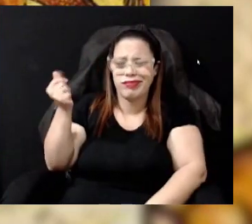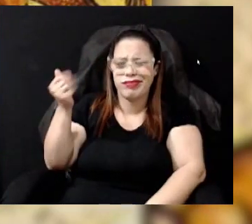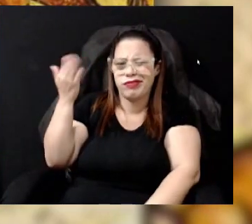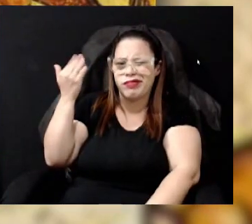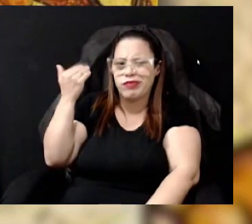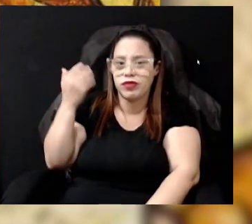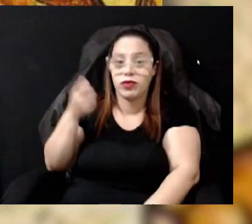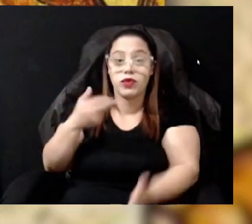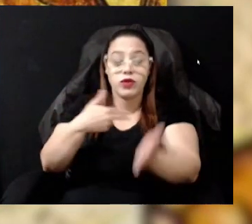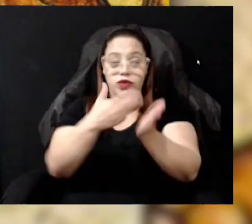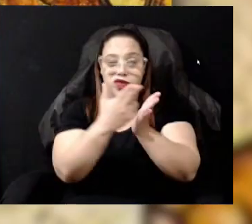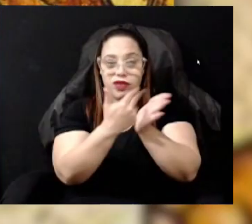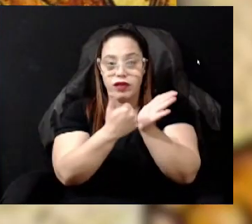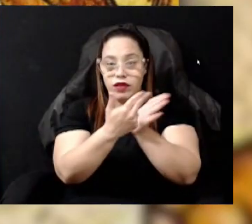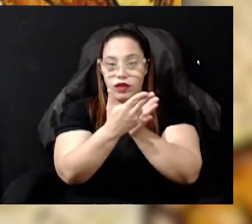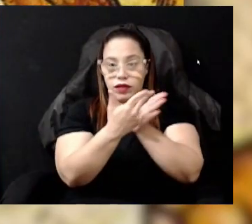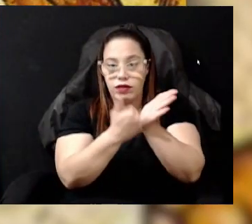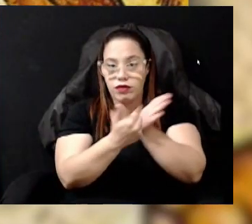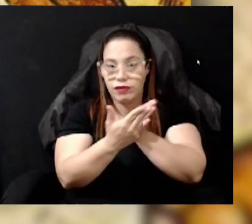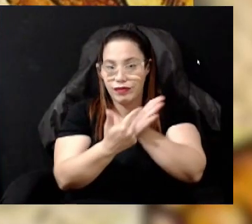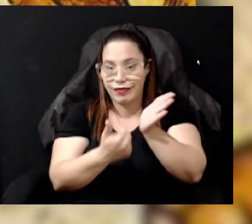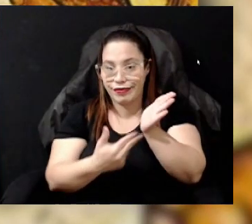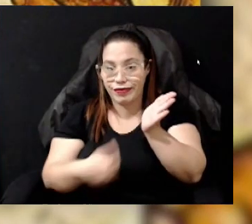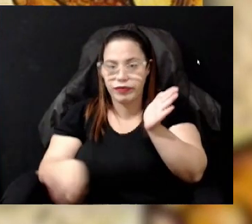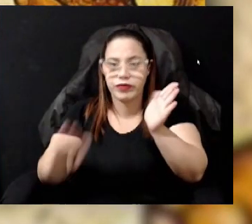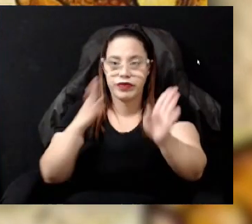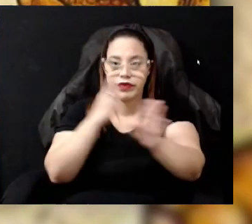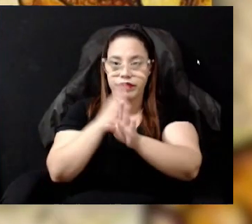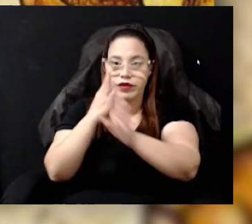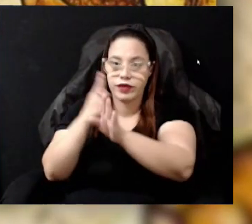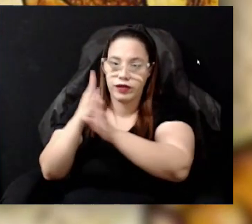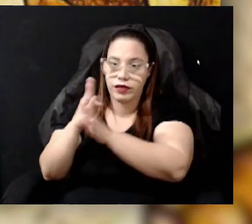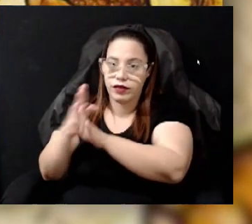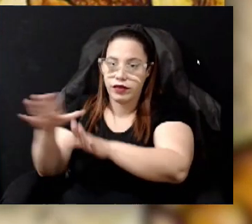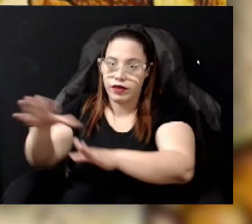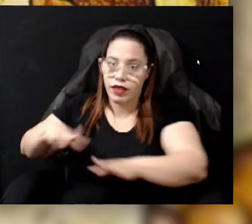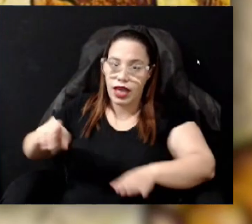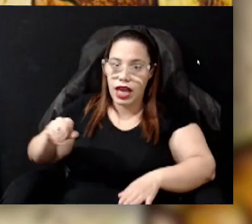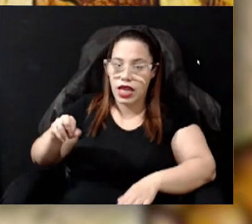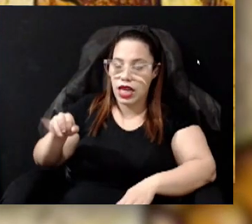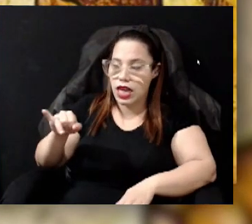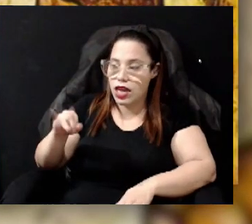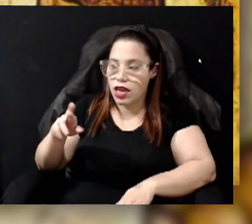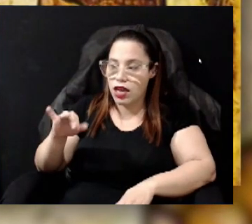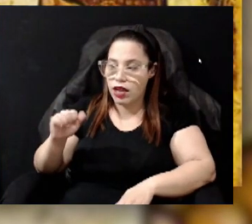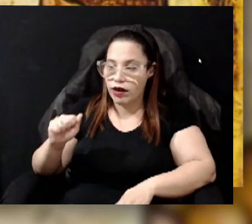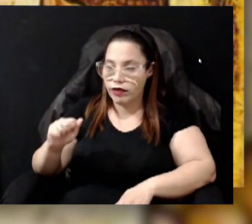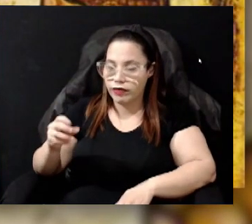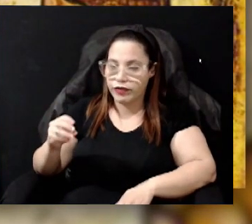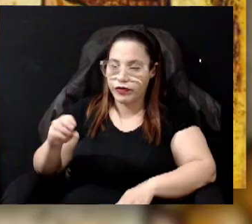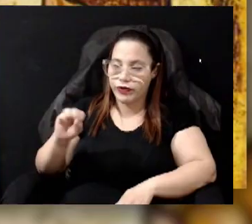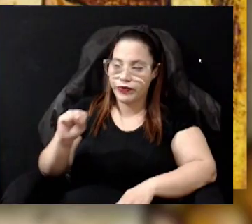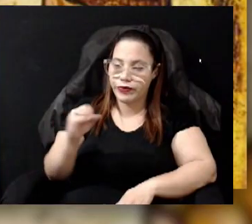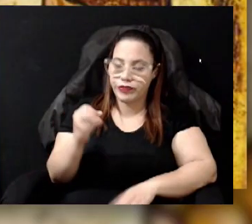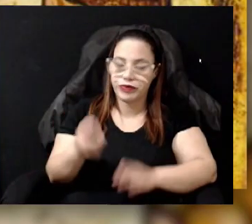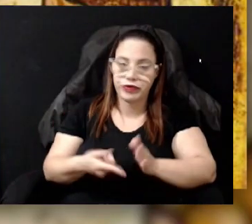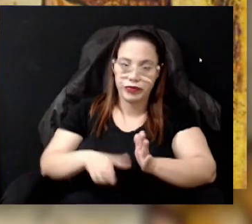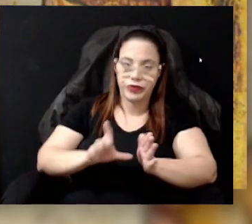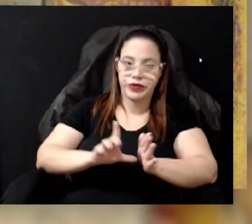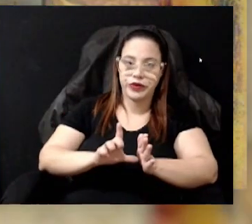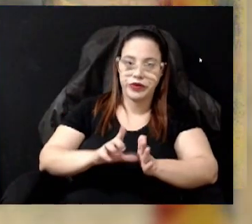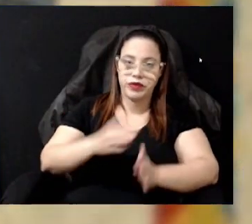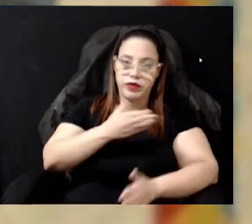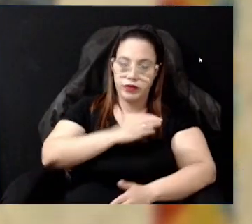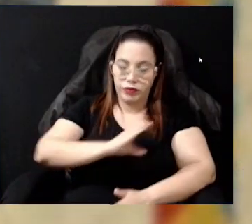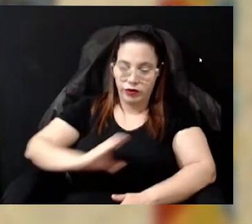relevo, encontrados no antigo território da Assíria, em 800 a.C., mostram um arqueiro e uma